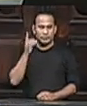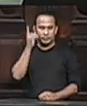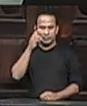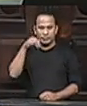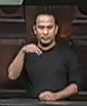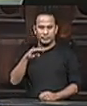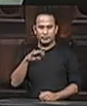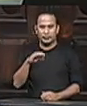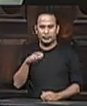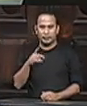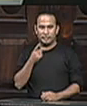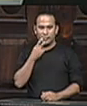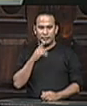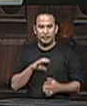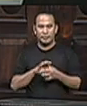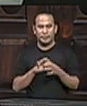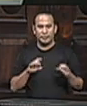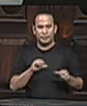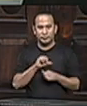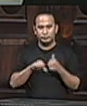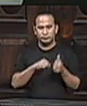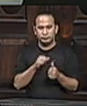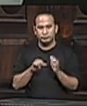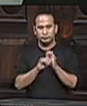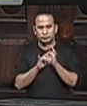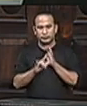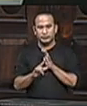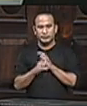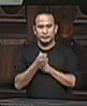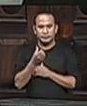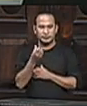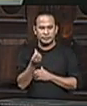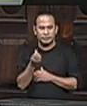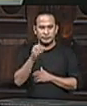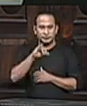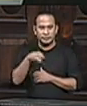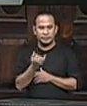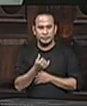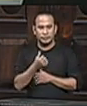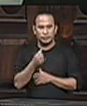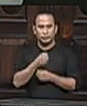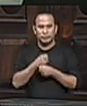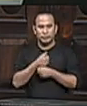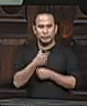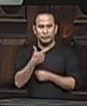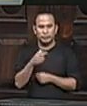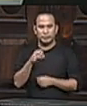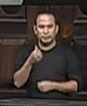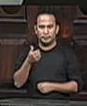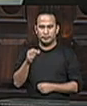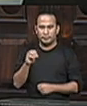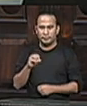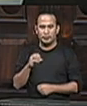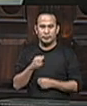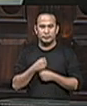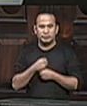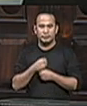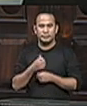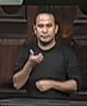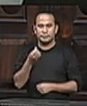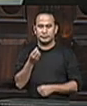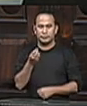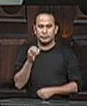final, que altera a Lei 5.645, de 6 de janeiro de 2010, instituindo no âmbito do Estado do Rio de Janeiro o dia 16 de outubro como